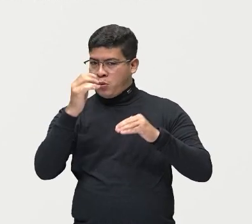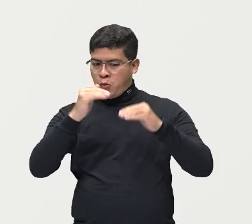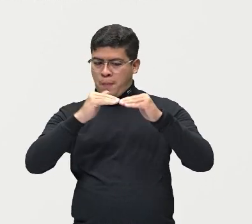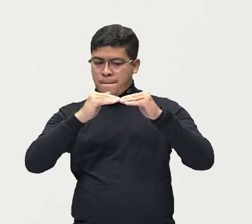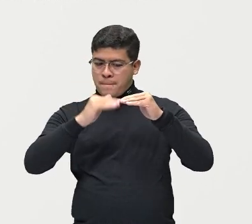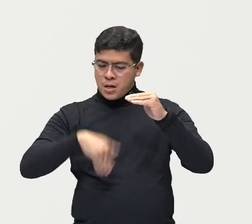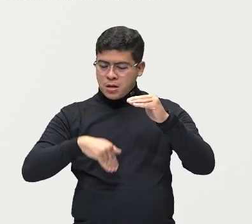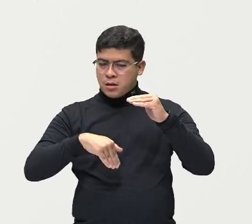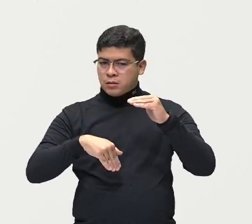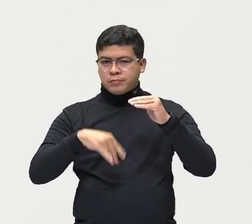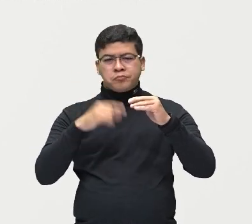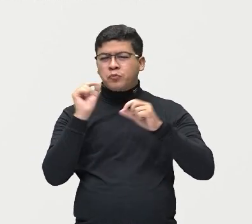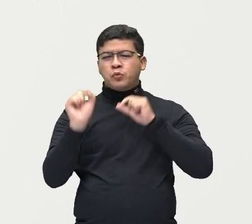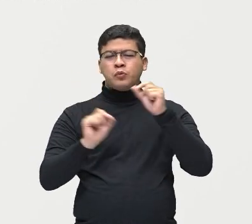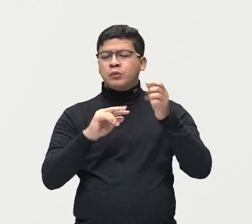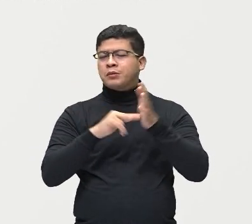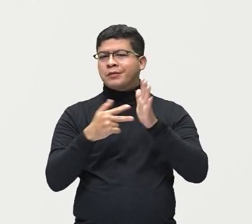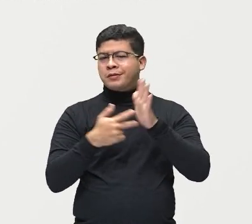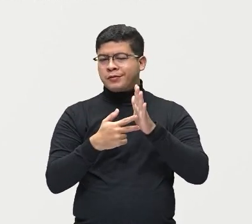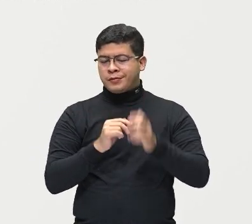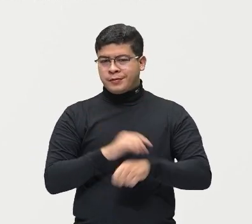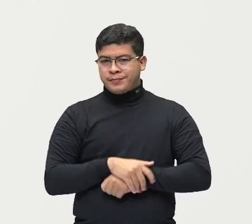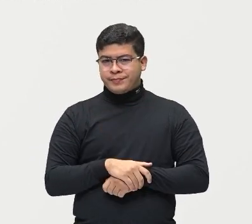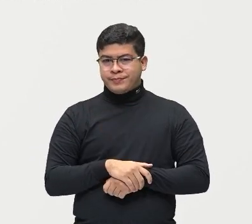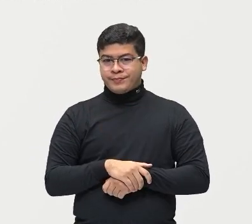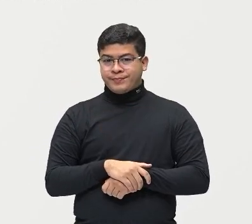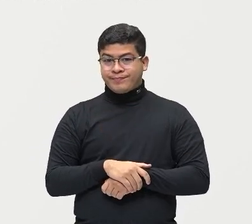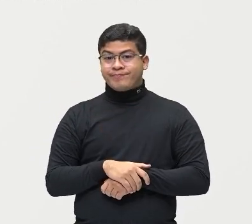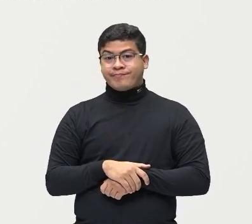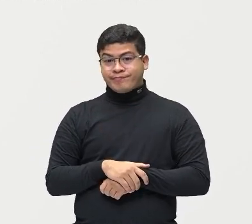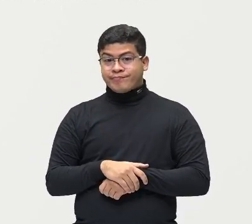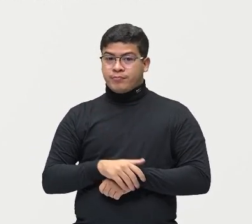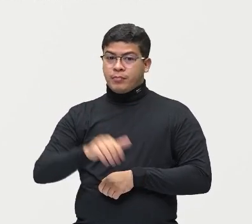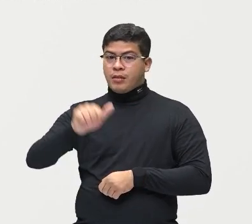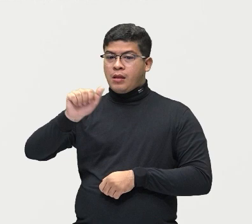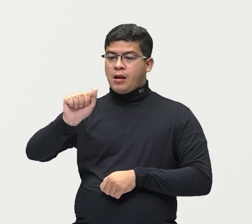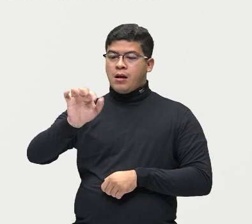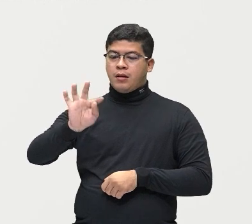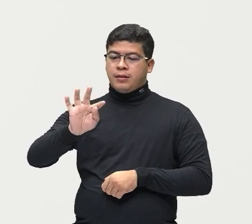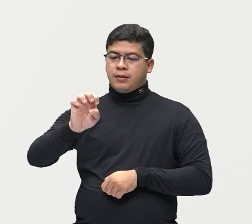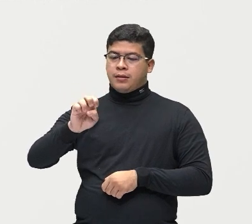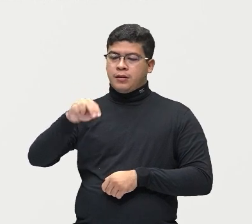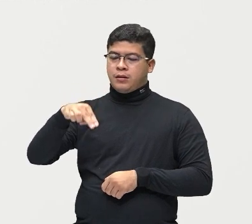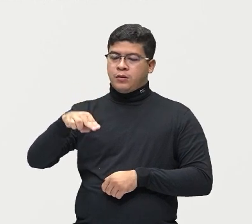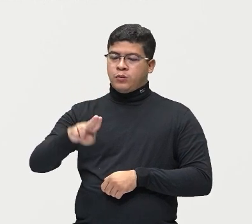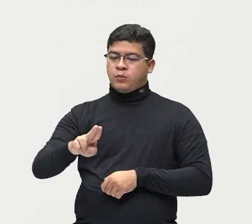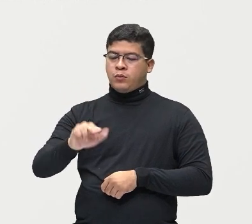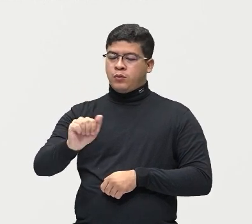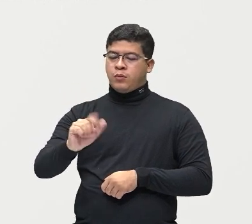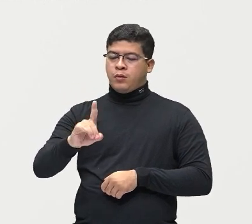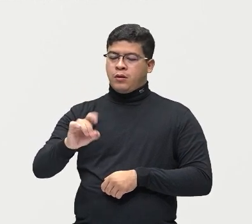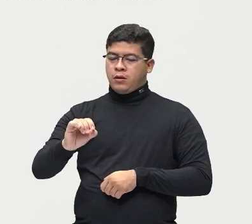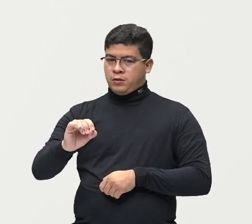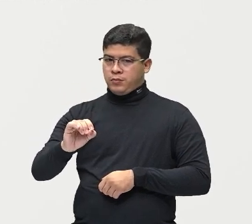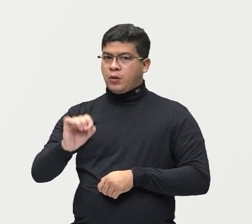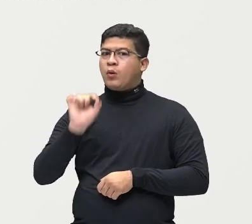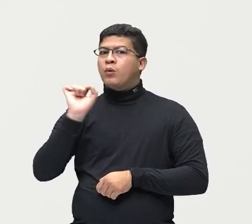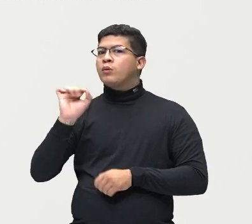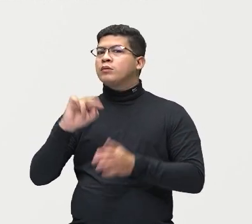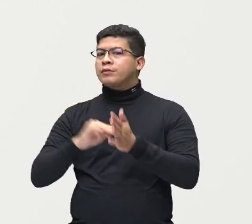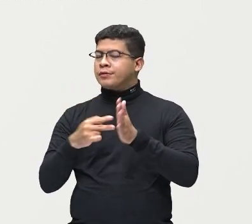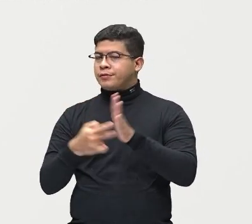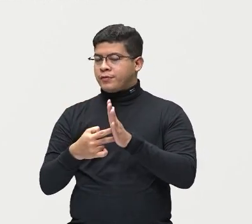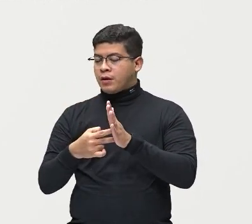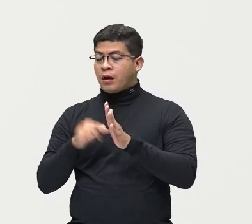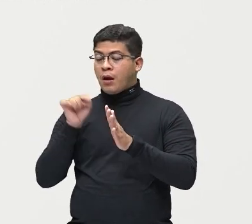O que isso significa dizer? Geralmente, quando faz uma pesquisa relacionada a um